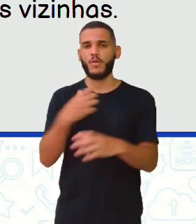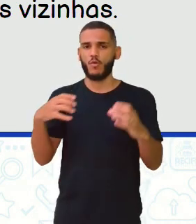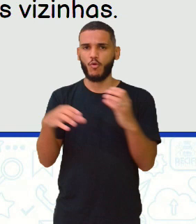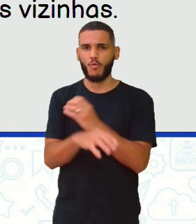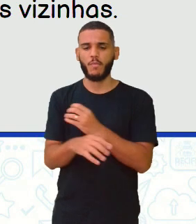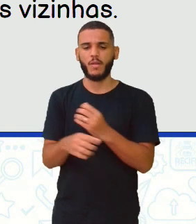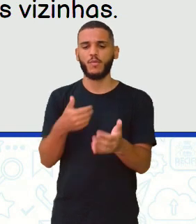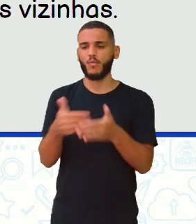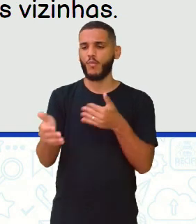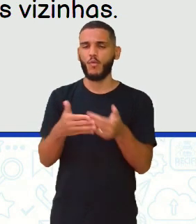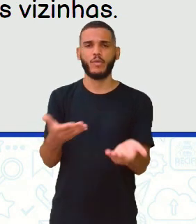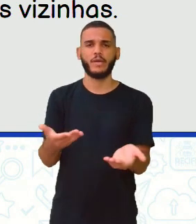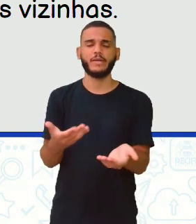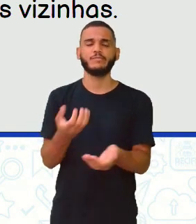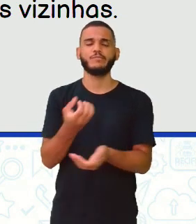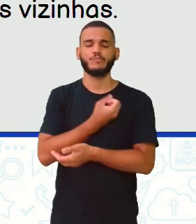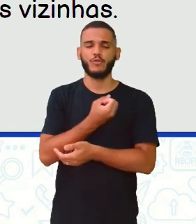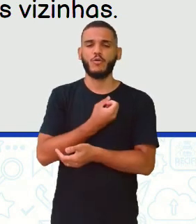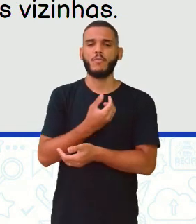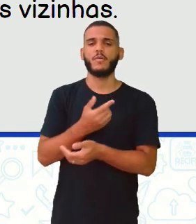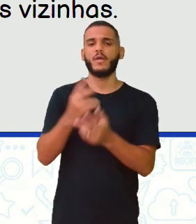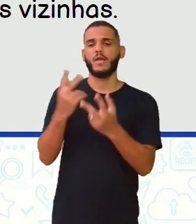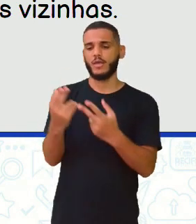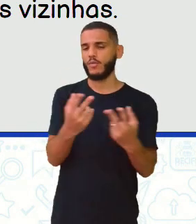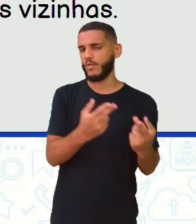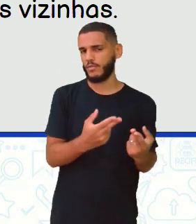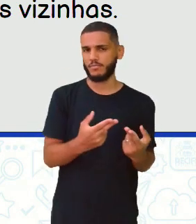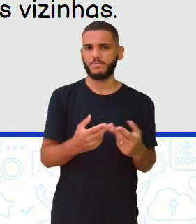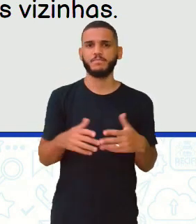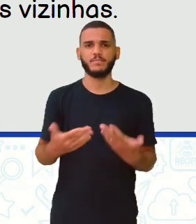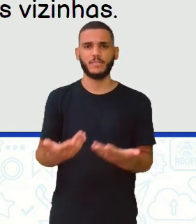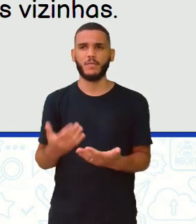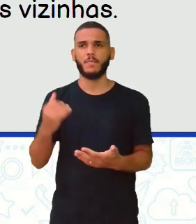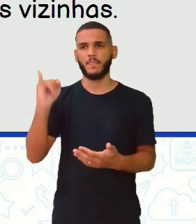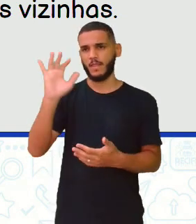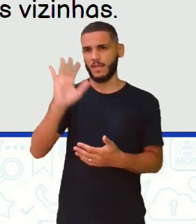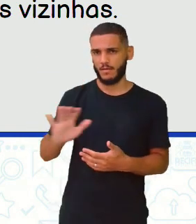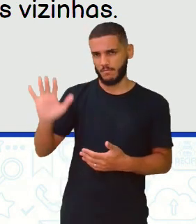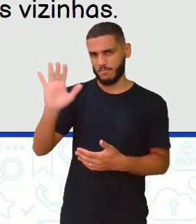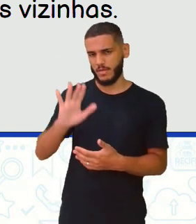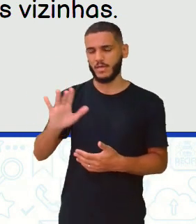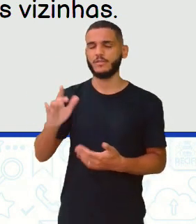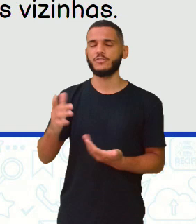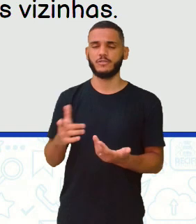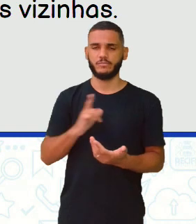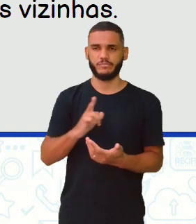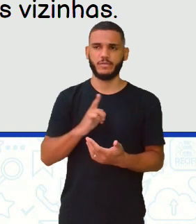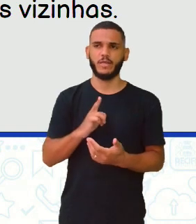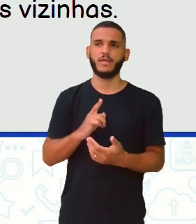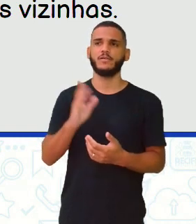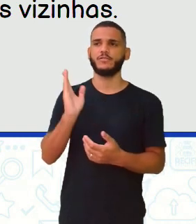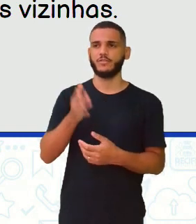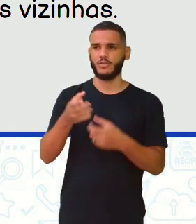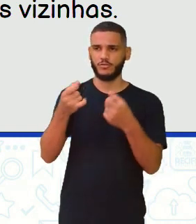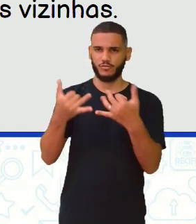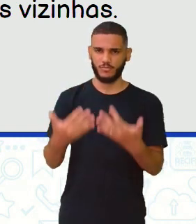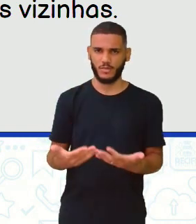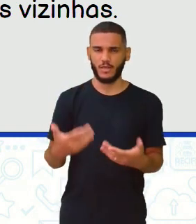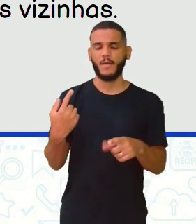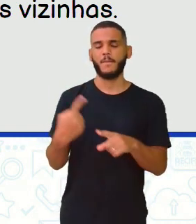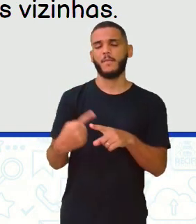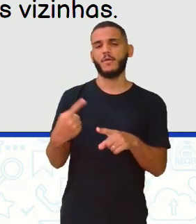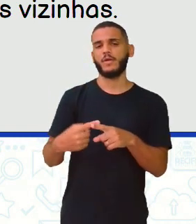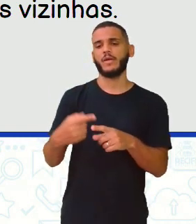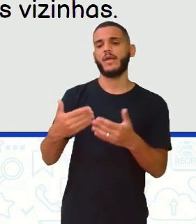caixas consecutivas fosse sempre o mesmo. Na figura abaixo, no caso do lado, porque eu já expliquei por que tem